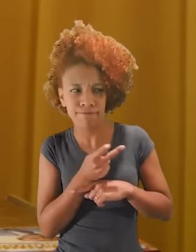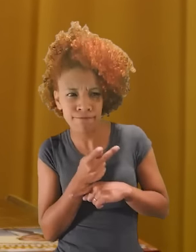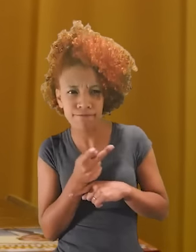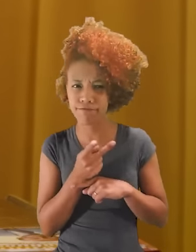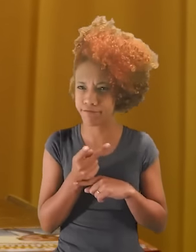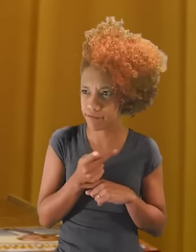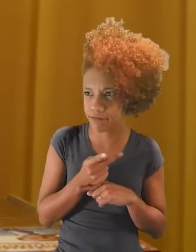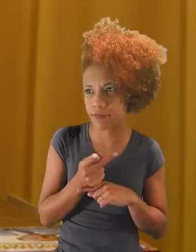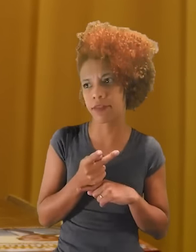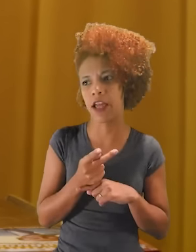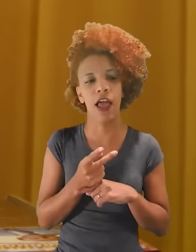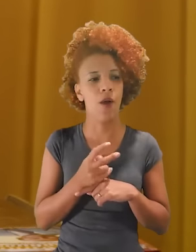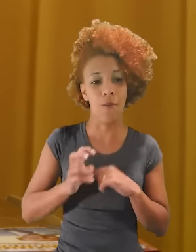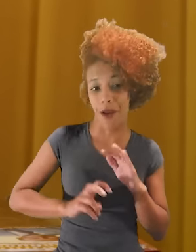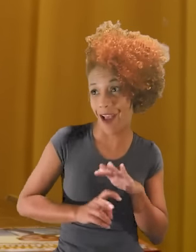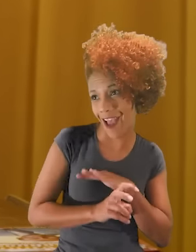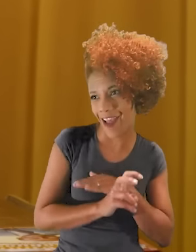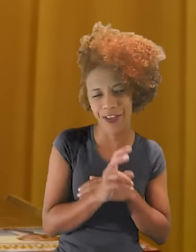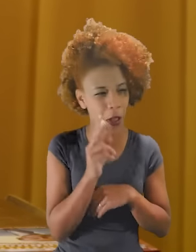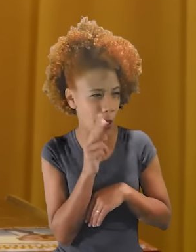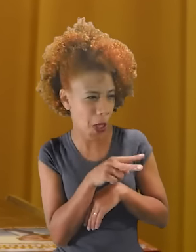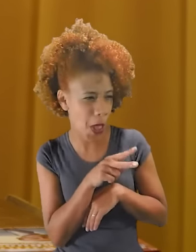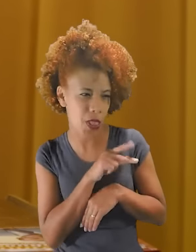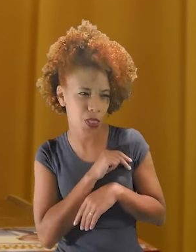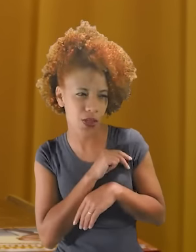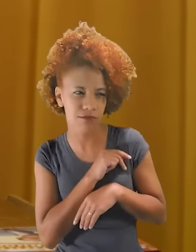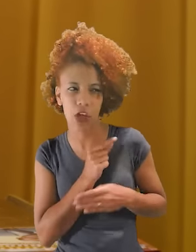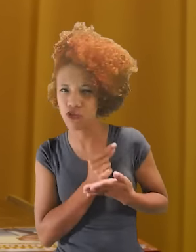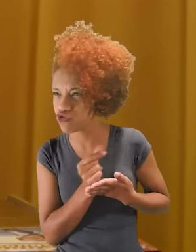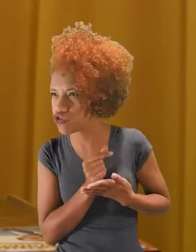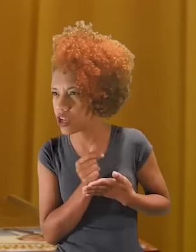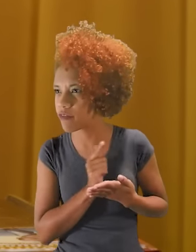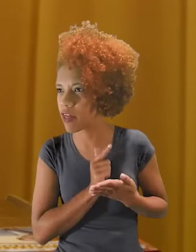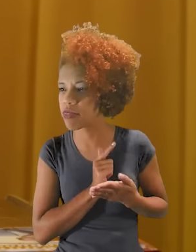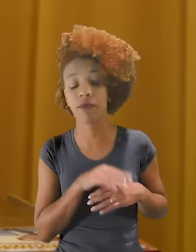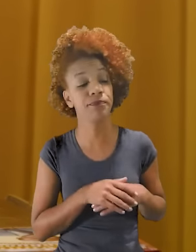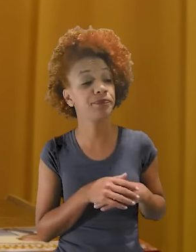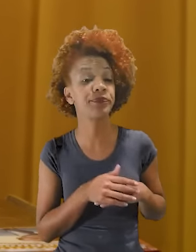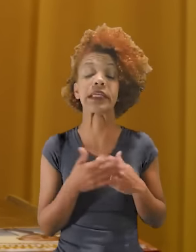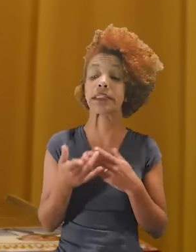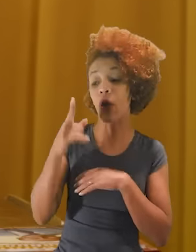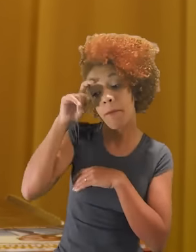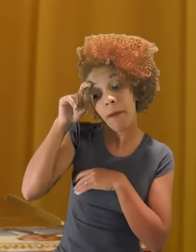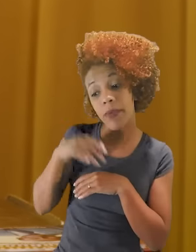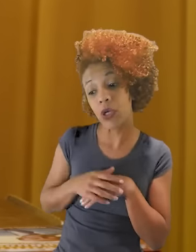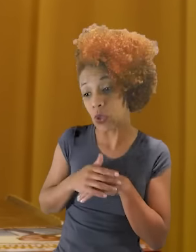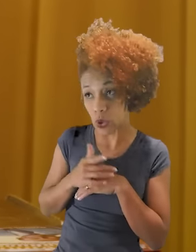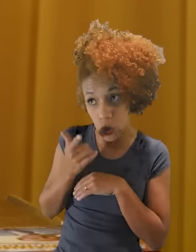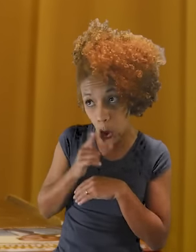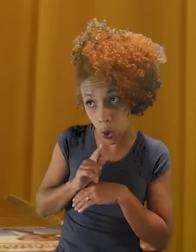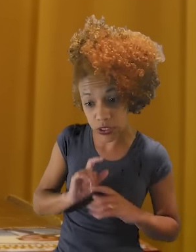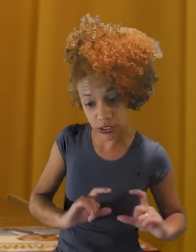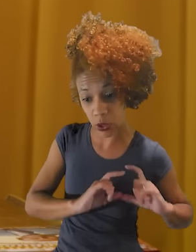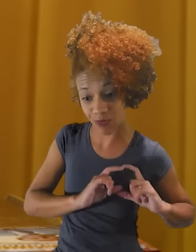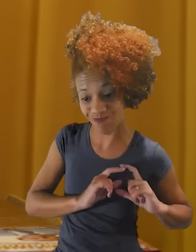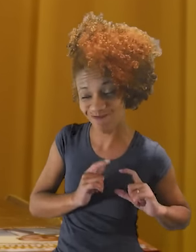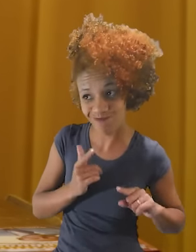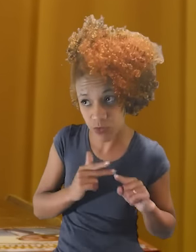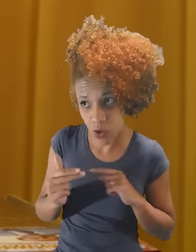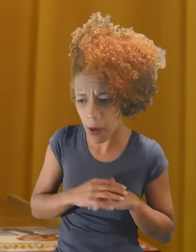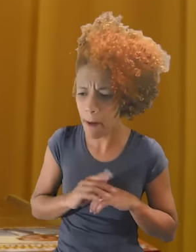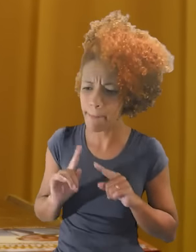caramba, camundongo, rato, olhou e falou assim, poxa, cara, eu vou ganhar um dinheiro. Chegava no cara e falou, então, Mauricião, você não conseguiu ganhar sua medalha? Pô, não